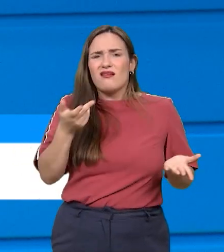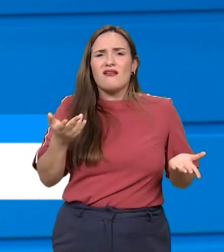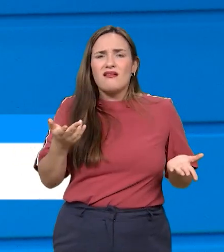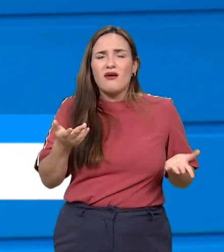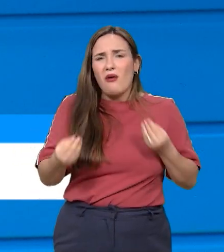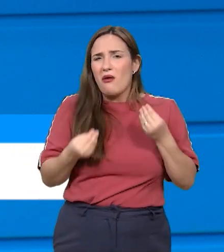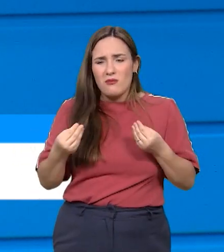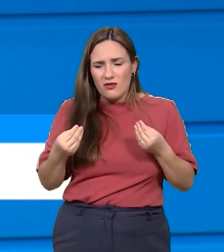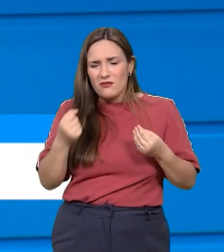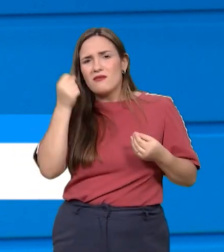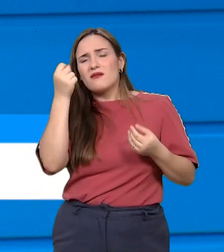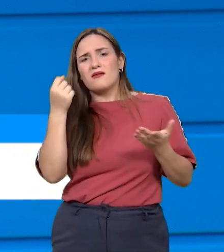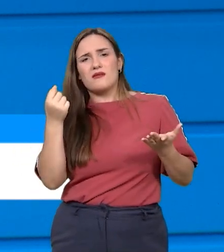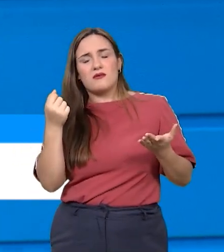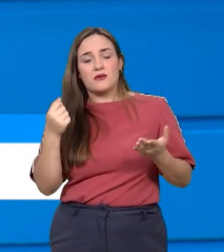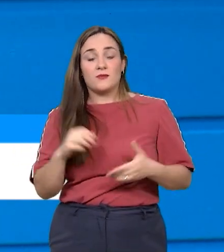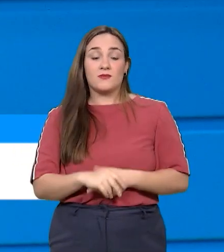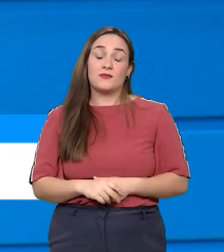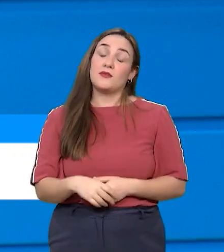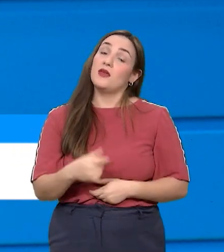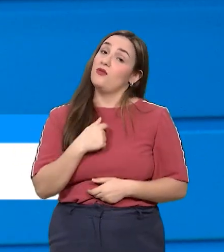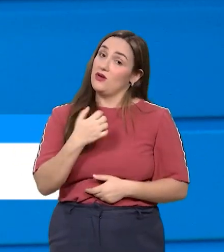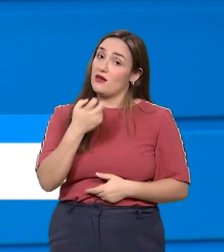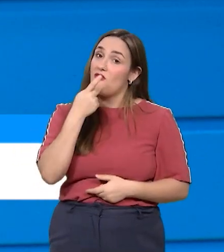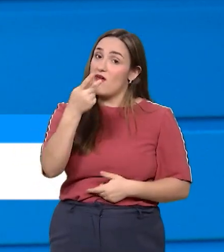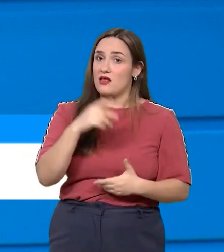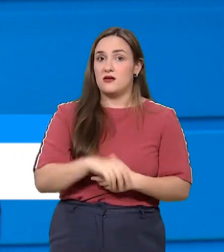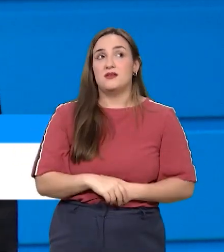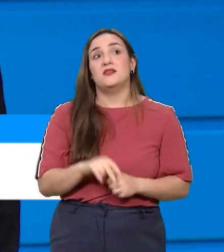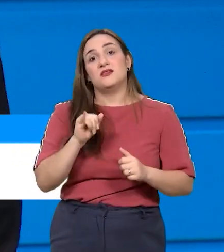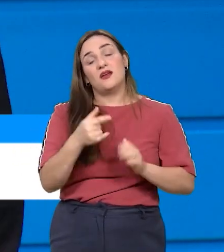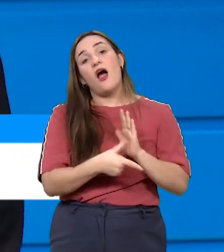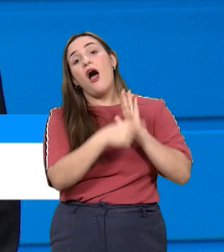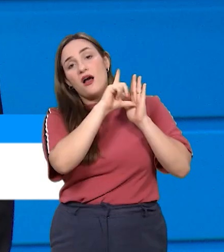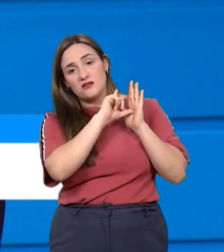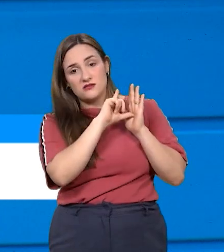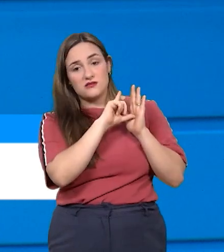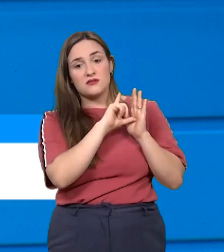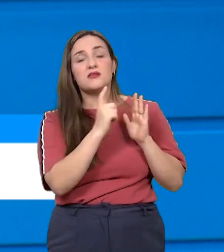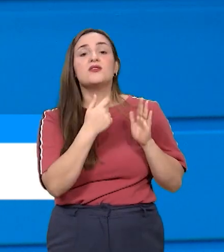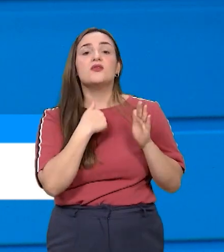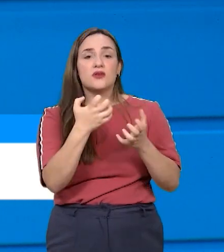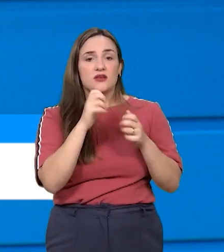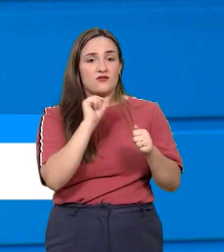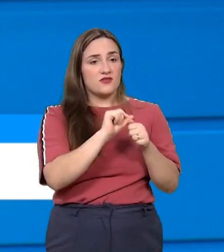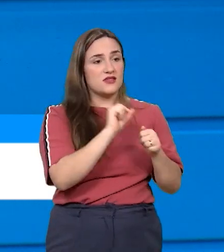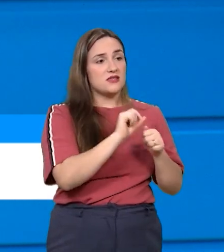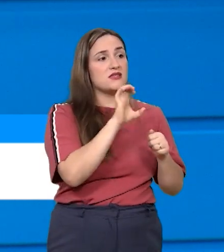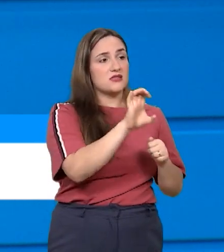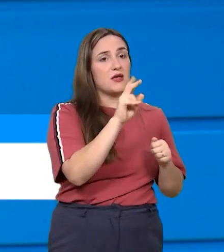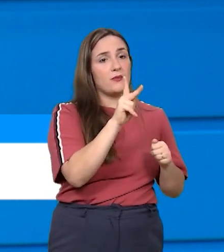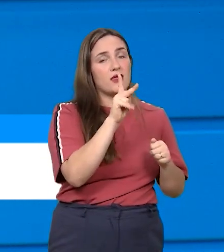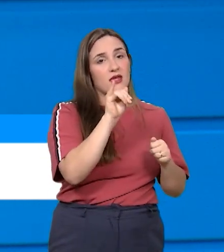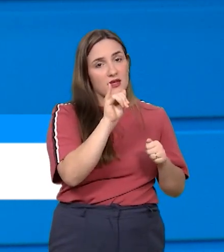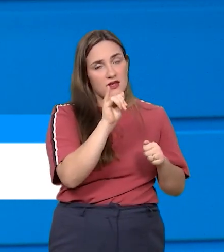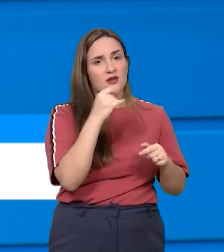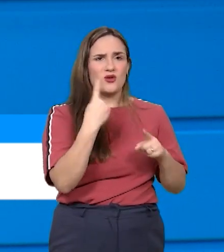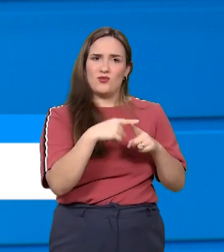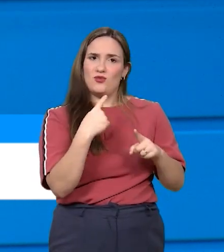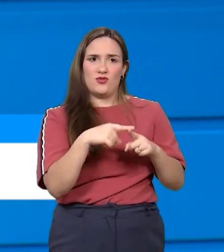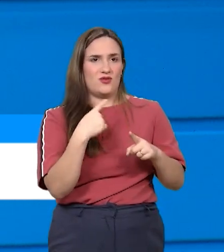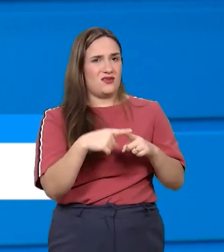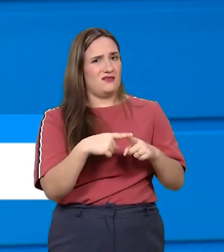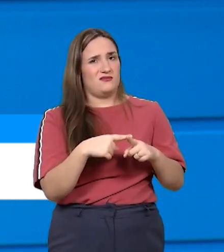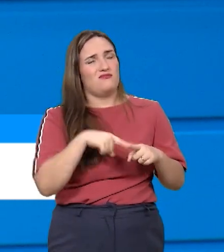Balela! Isso é conversa para boi dormir. Eu queria só dizer uma coisa. Se antes a gente tinha motivo para fazer uma CPI da